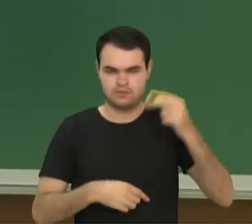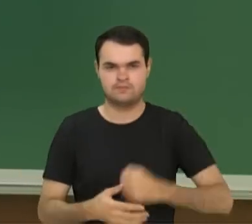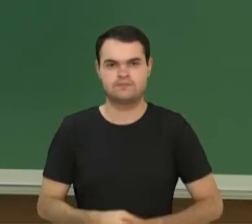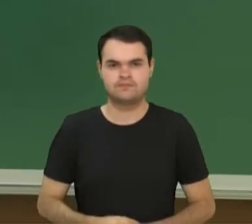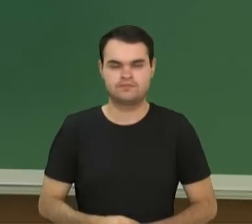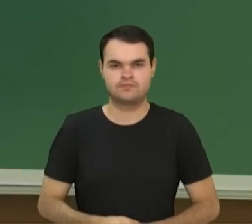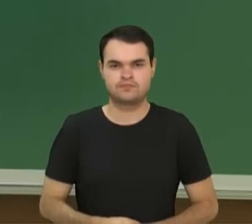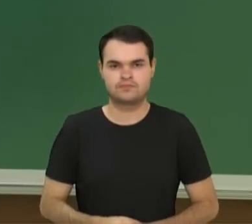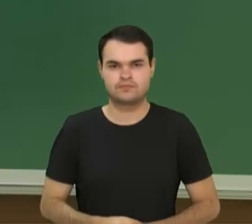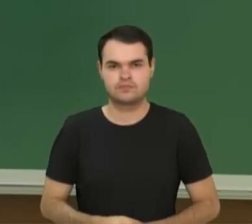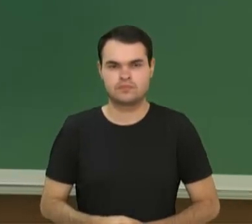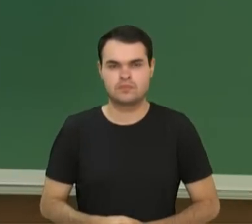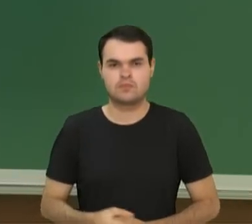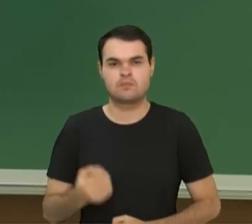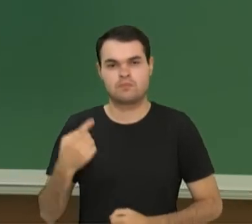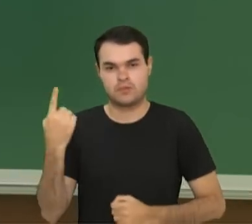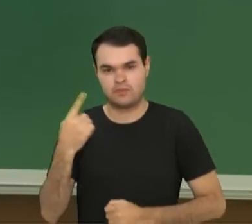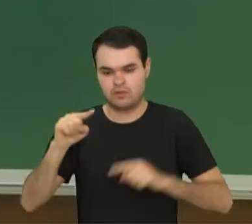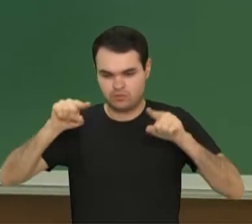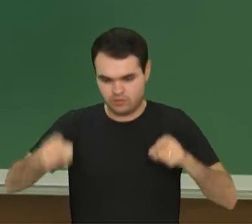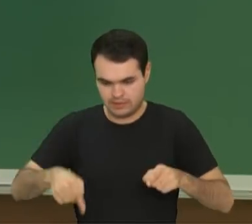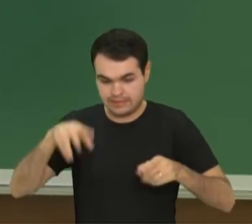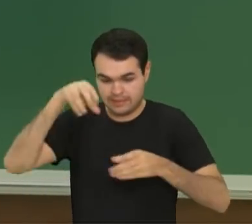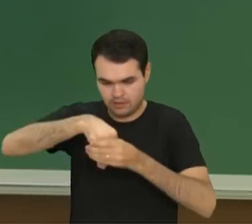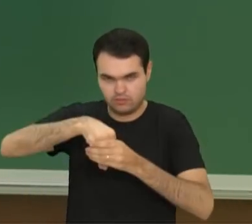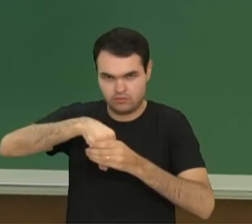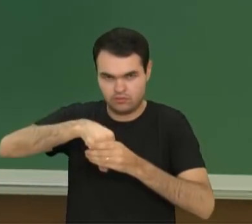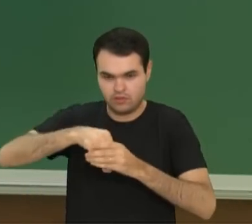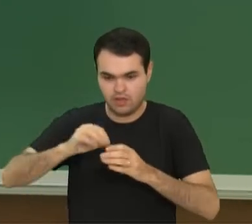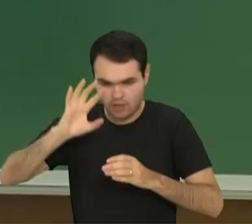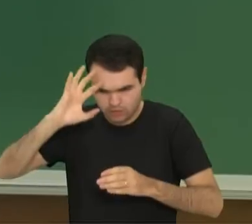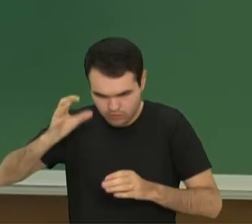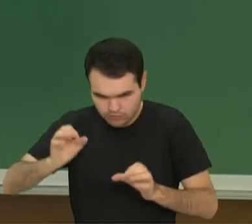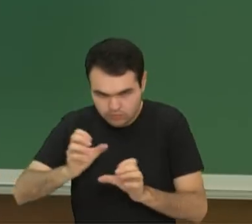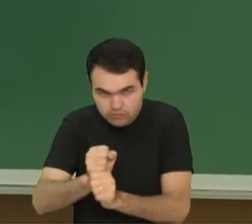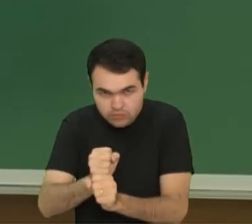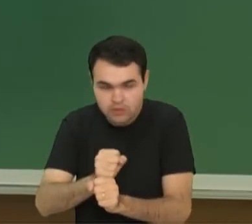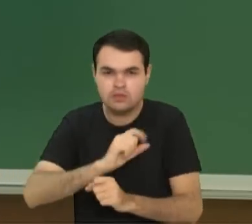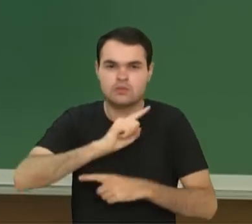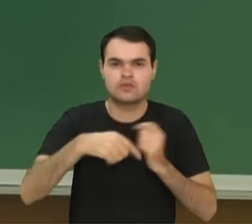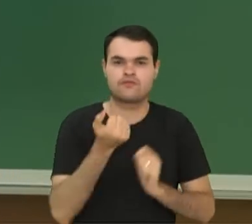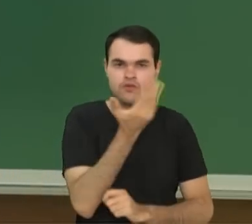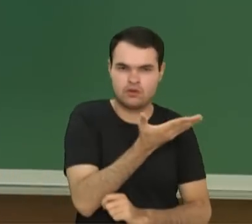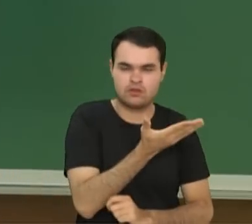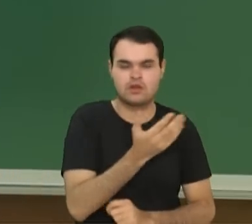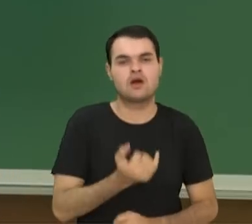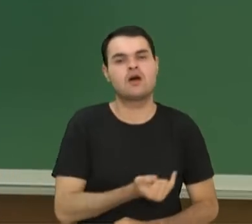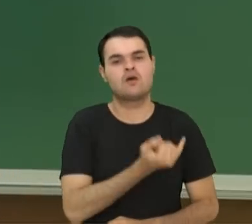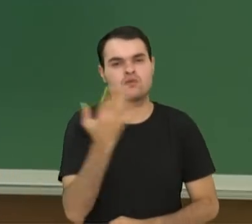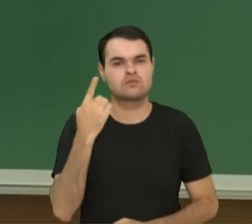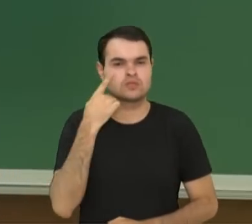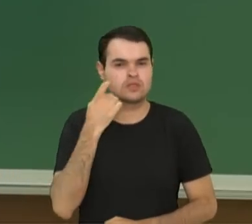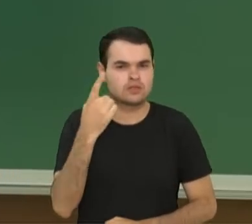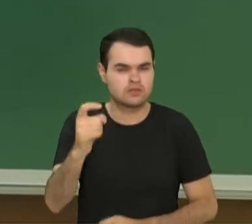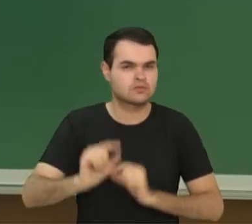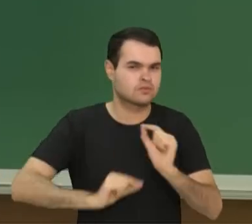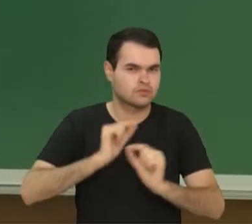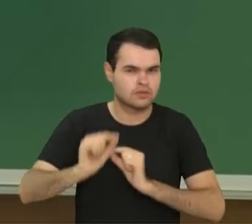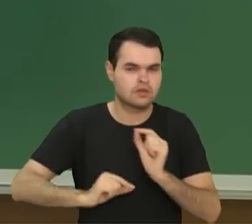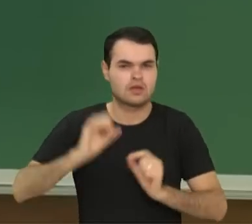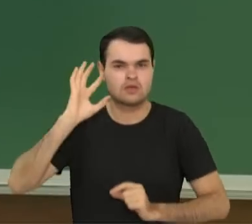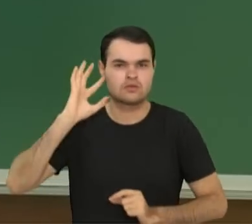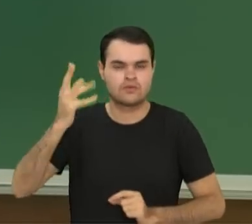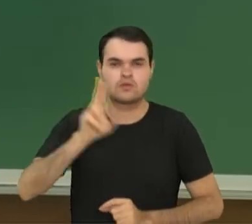normalmente já fala, primeiro a gente resolve dentro, parênteses, depois fora. Porém, em alguns casos, vai ser interessante a gente